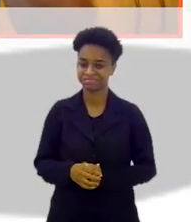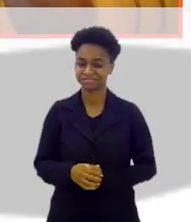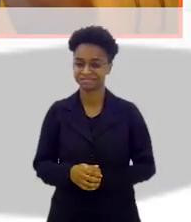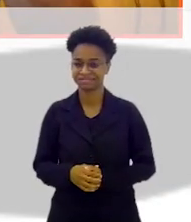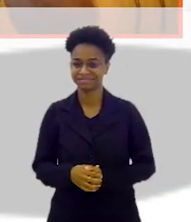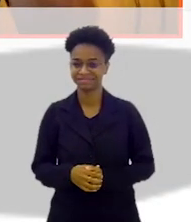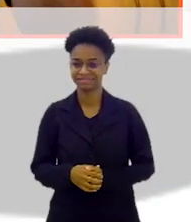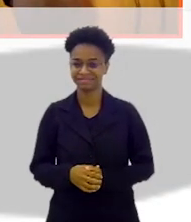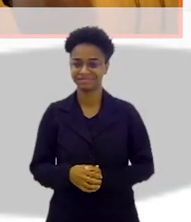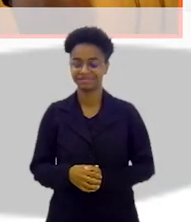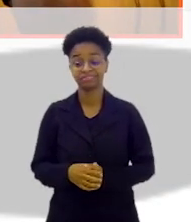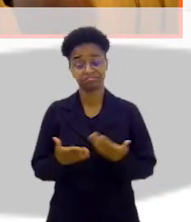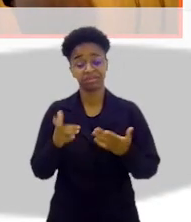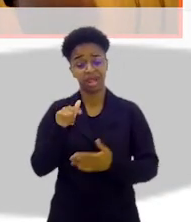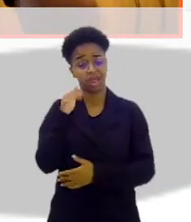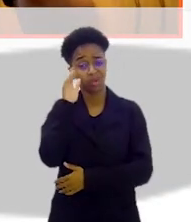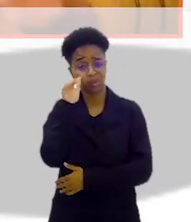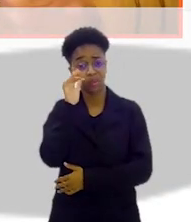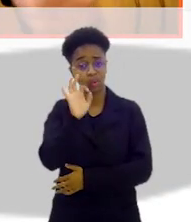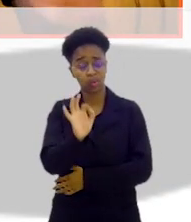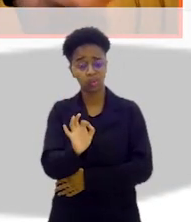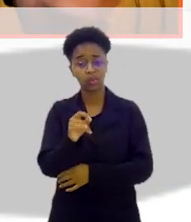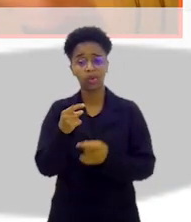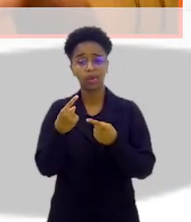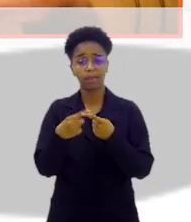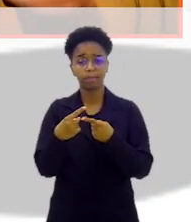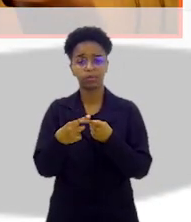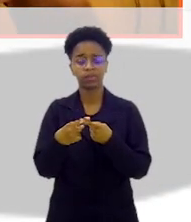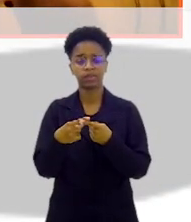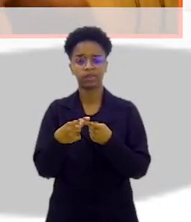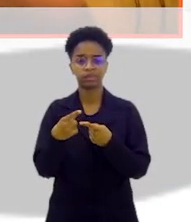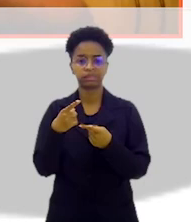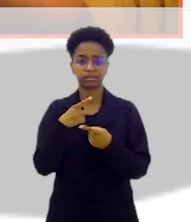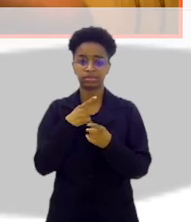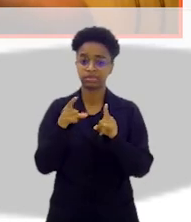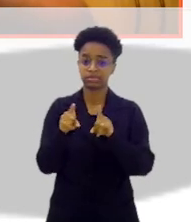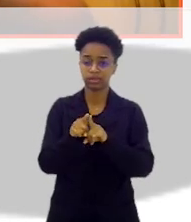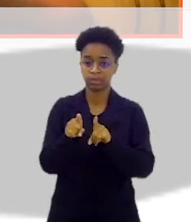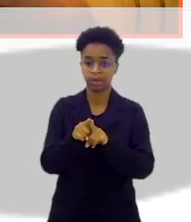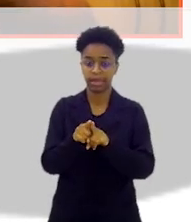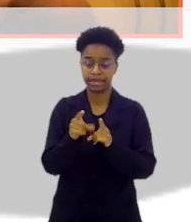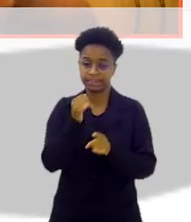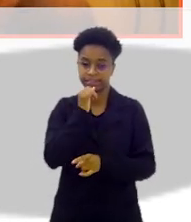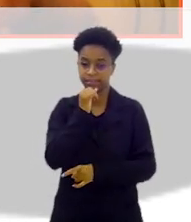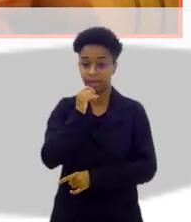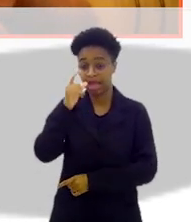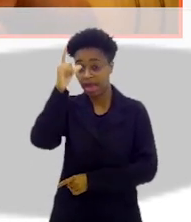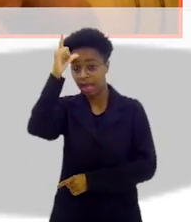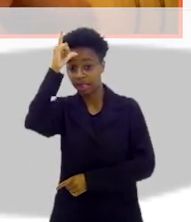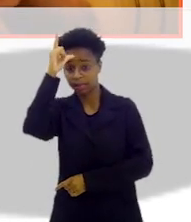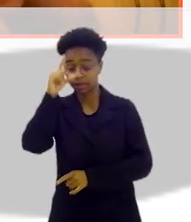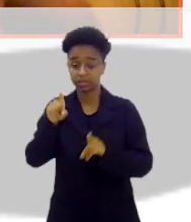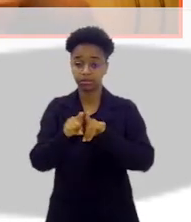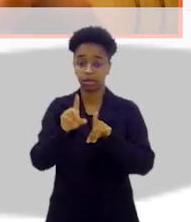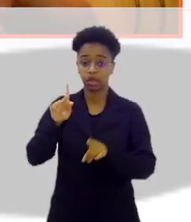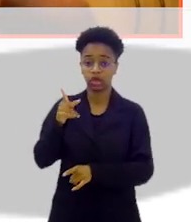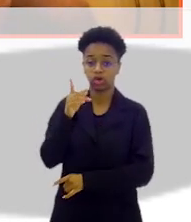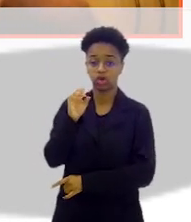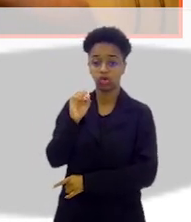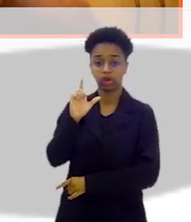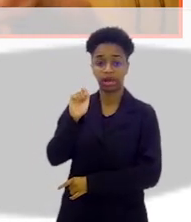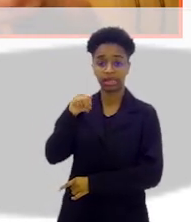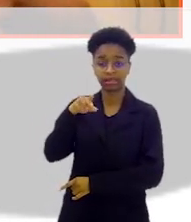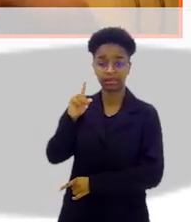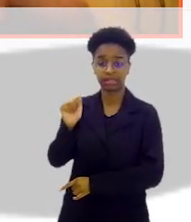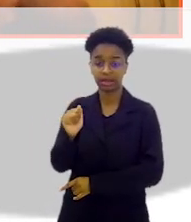ouvidos. Não, é muito curioso isso, porque existe essa tendência também entre alemães e